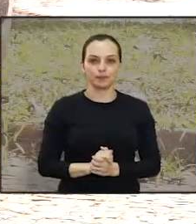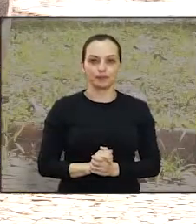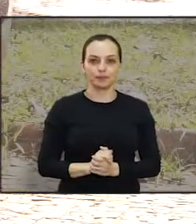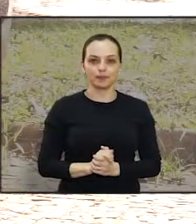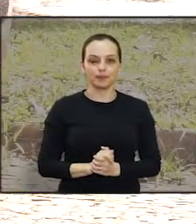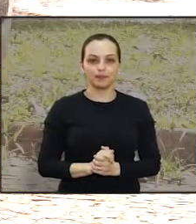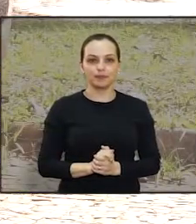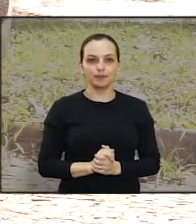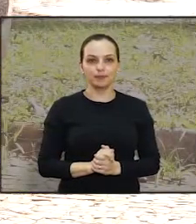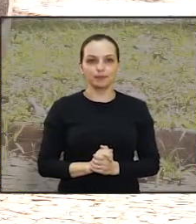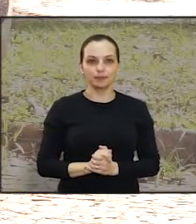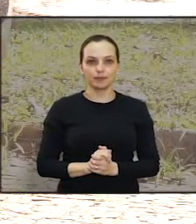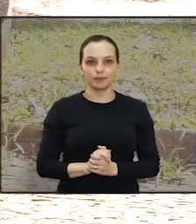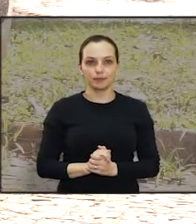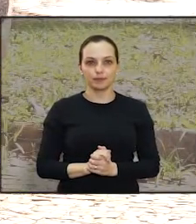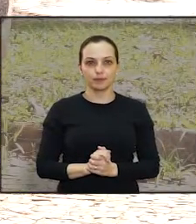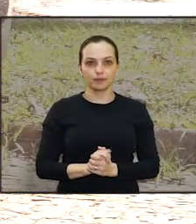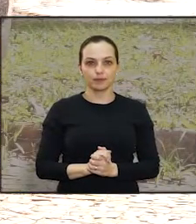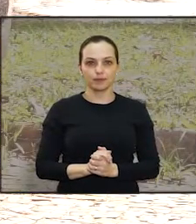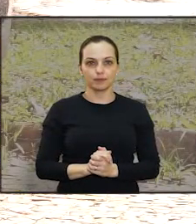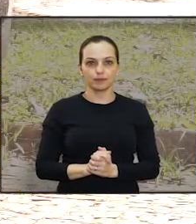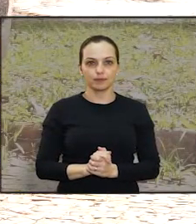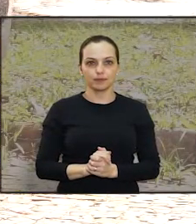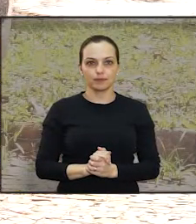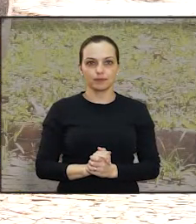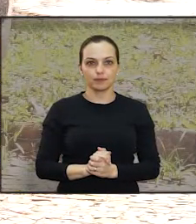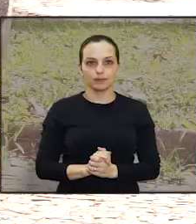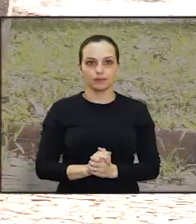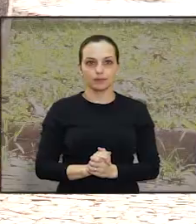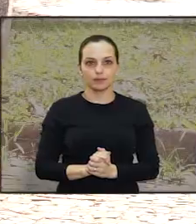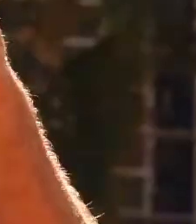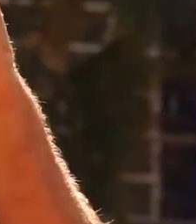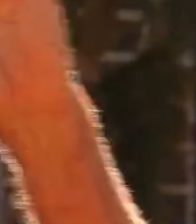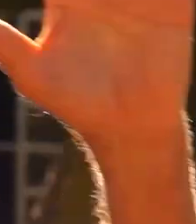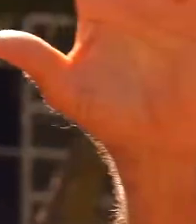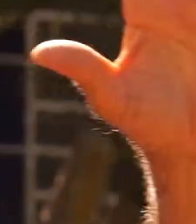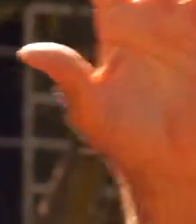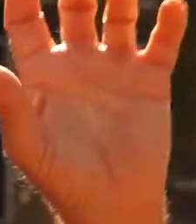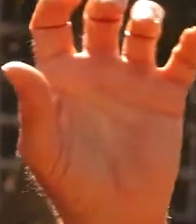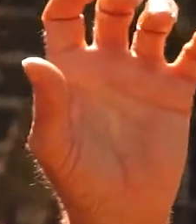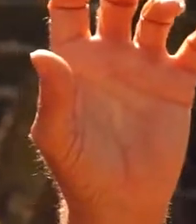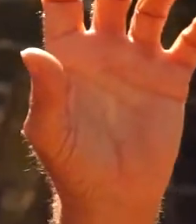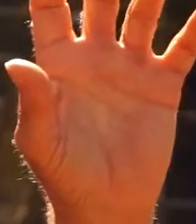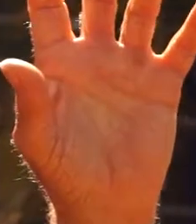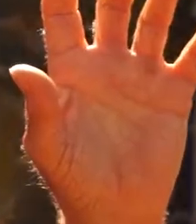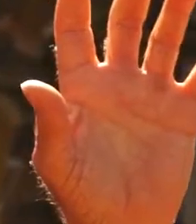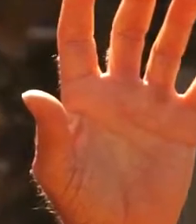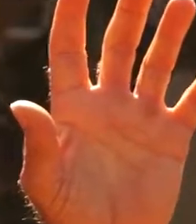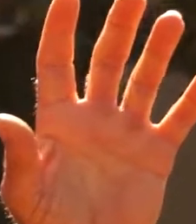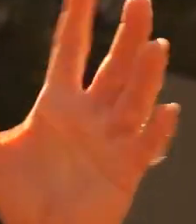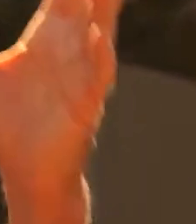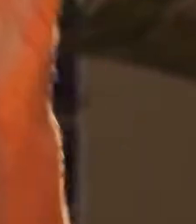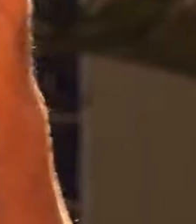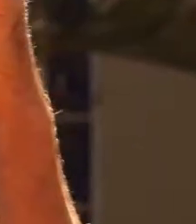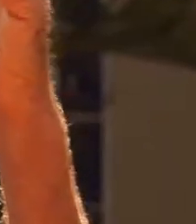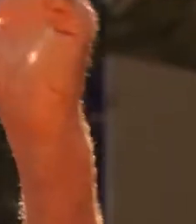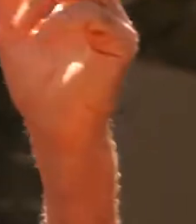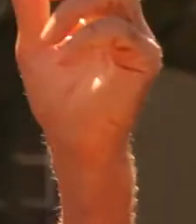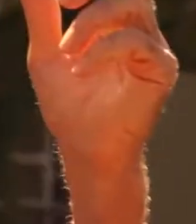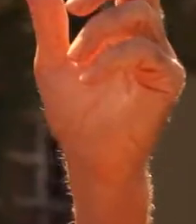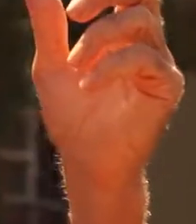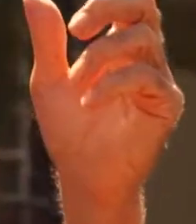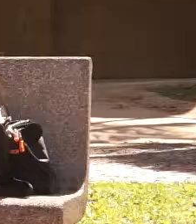isso. Então o mato foi essa força na minha vida, e até hoje é. Senhor, que nós tudo escuta, receba esta